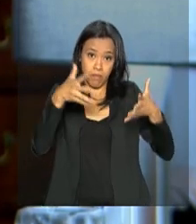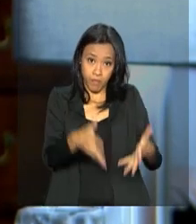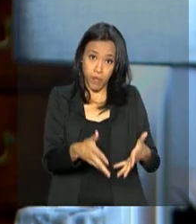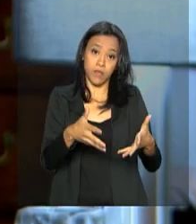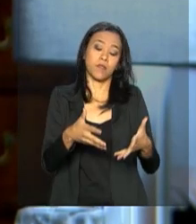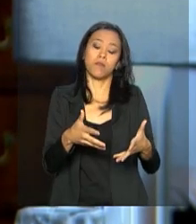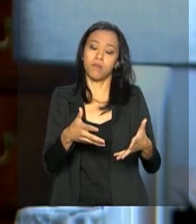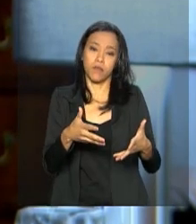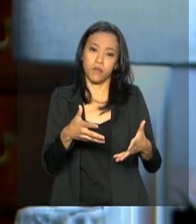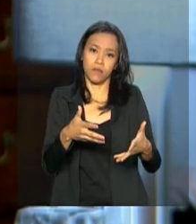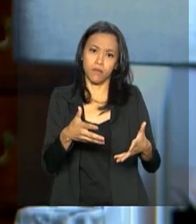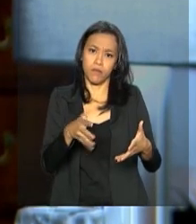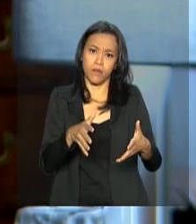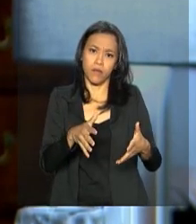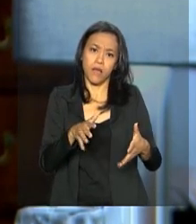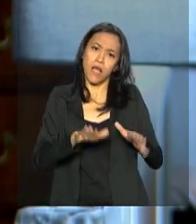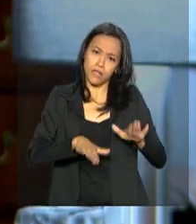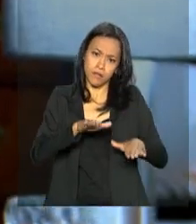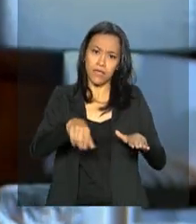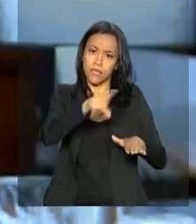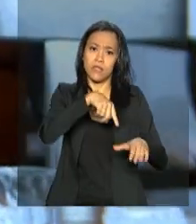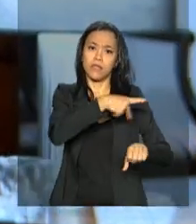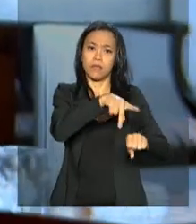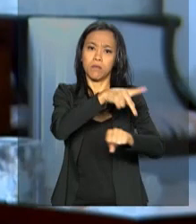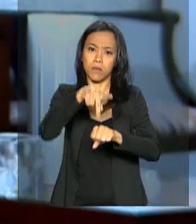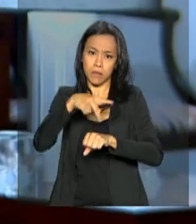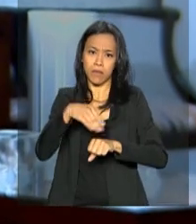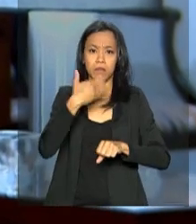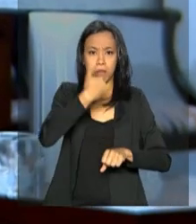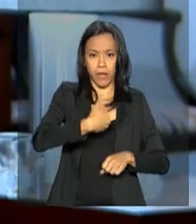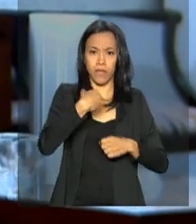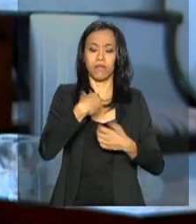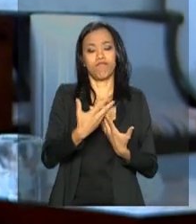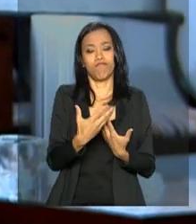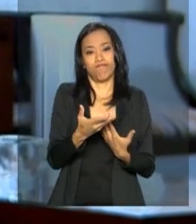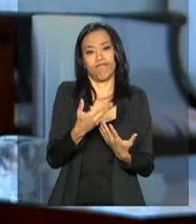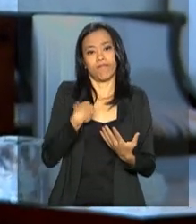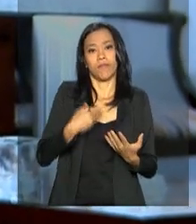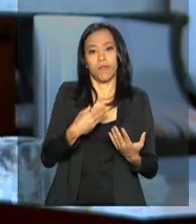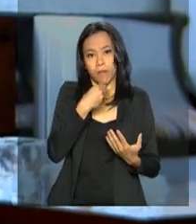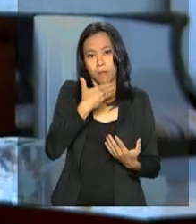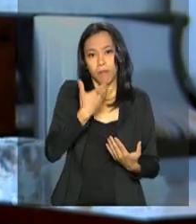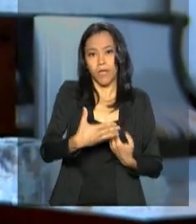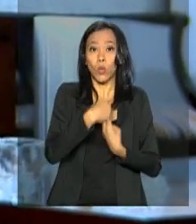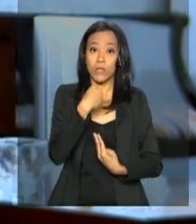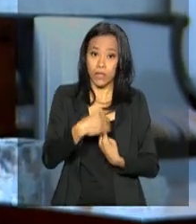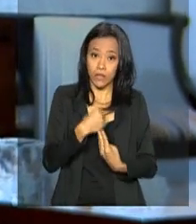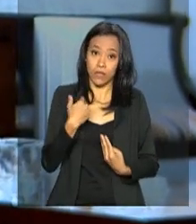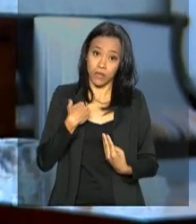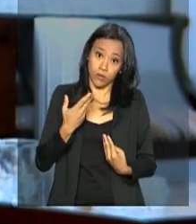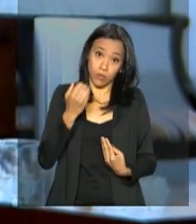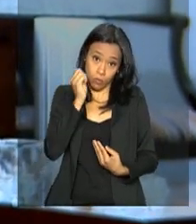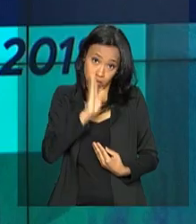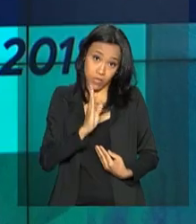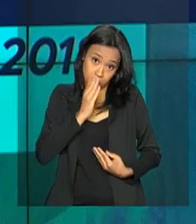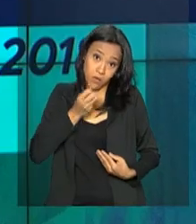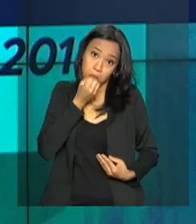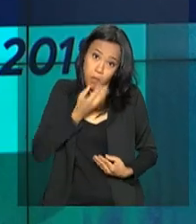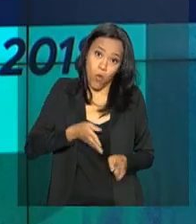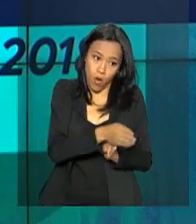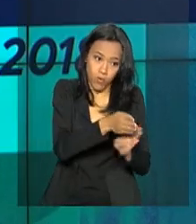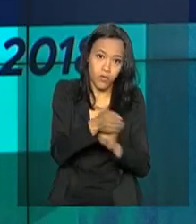muitas vezes nos pedem conselhos tá e nós somos bons de aconselhar